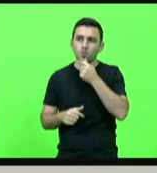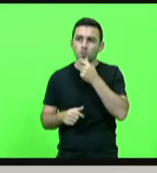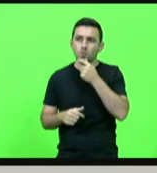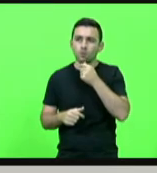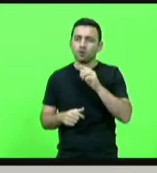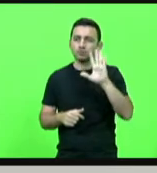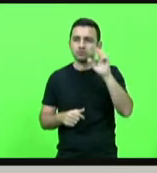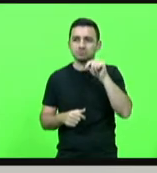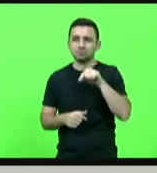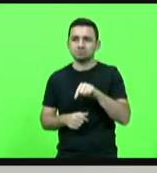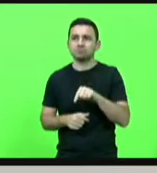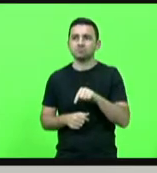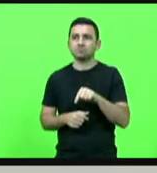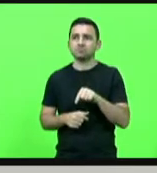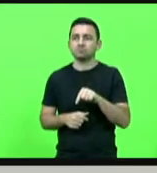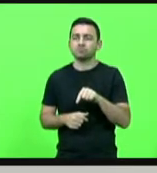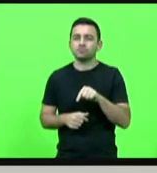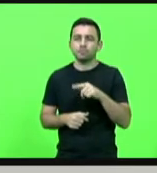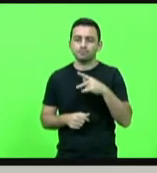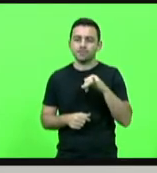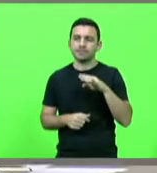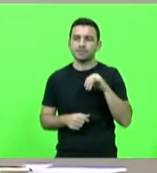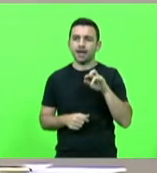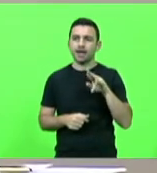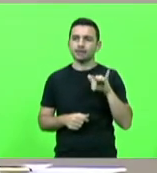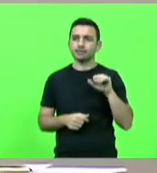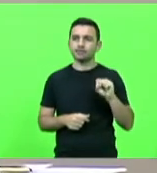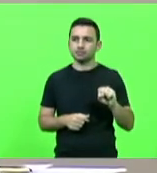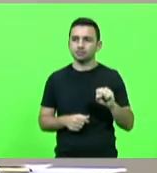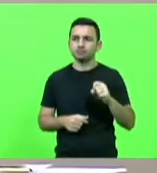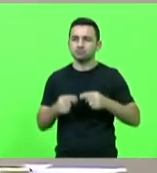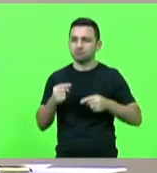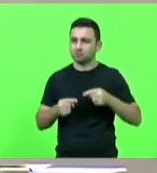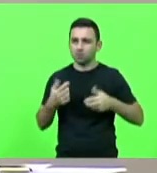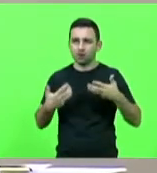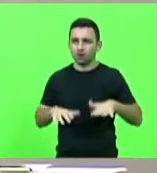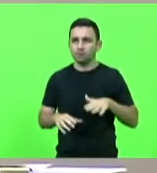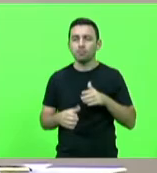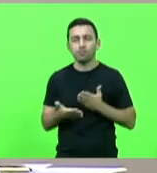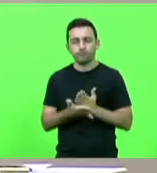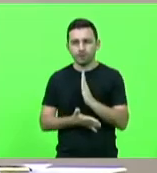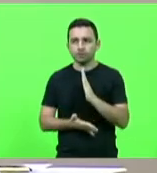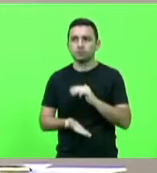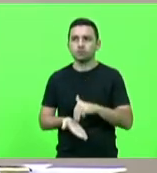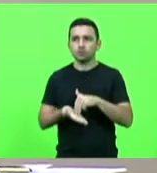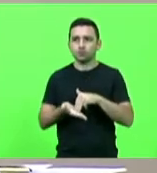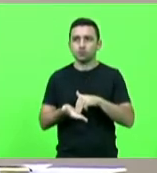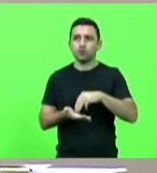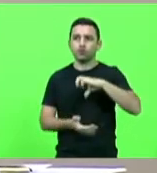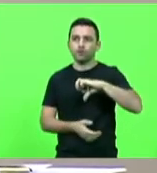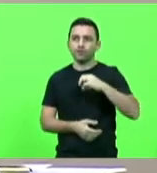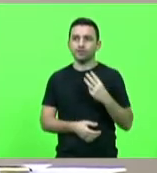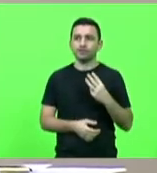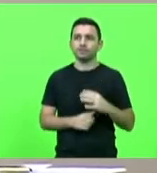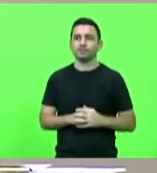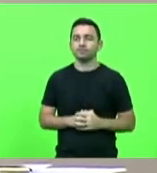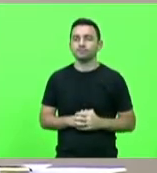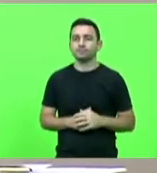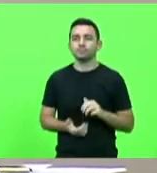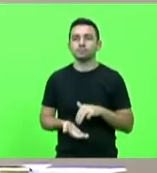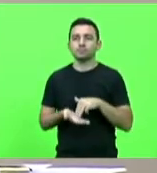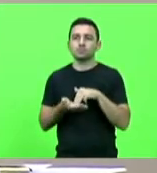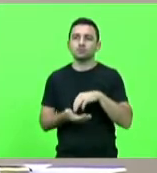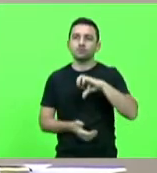Piçaras. Em discussão, não havendo quem queira discutir, em votação, está aprovada a moção número 93. Moção